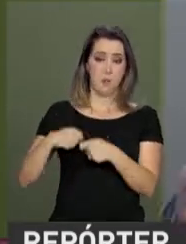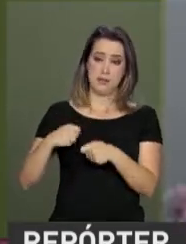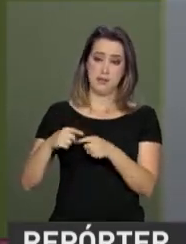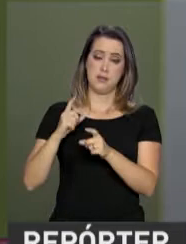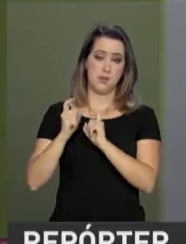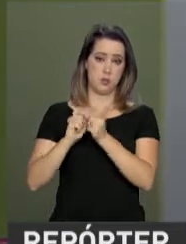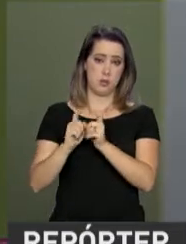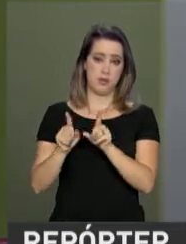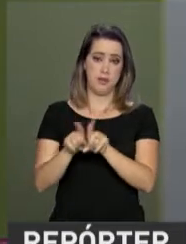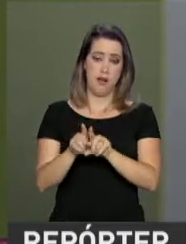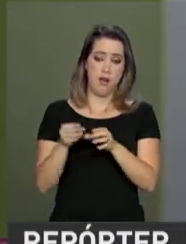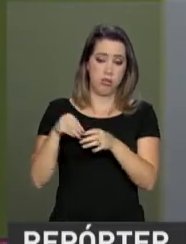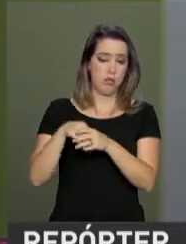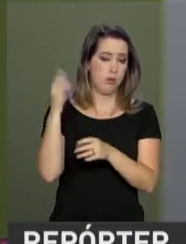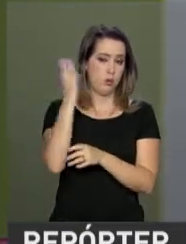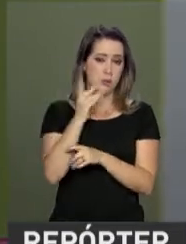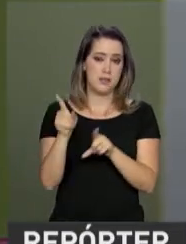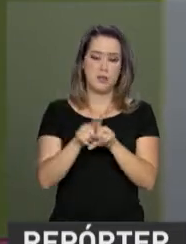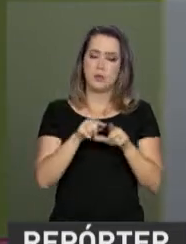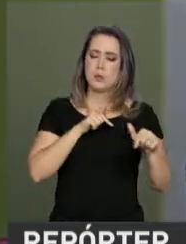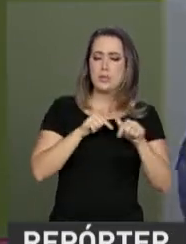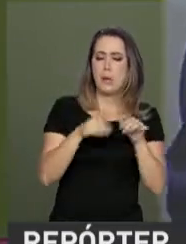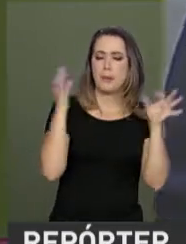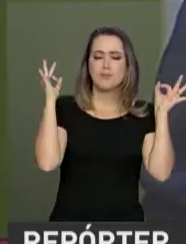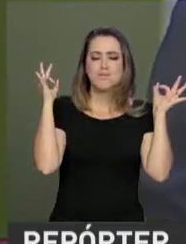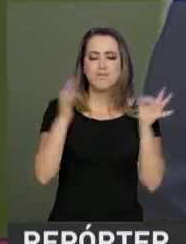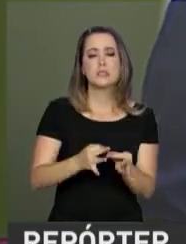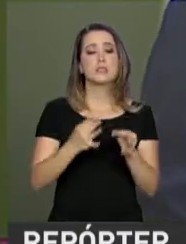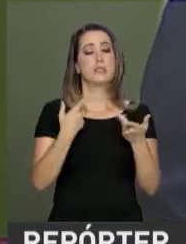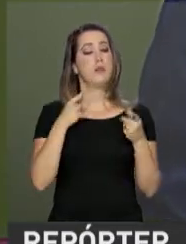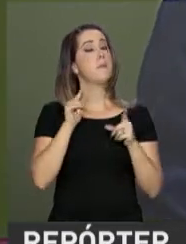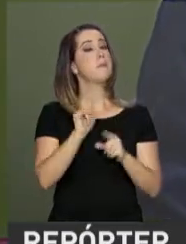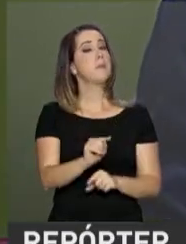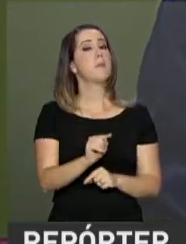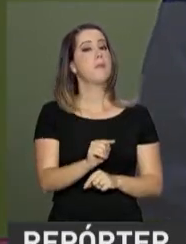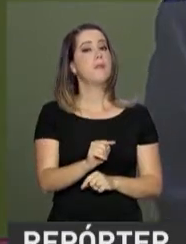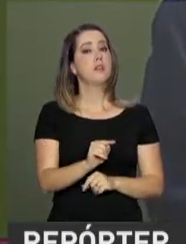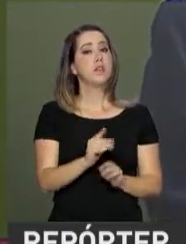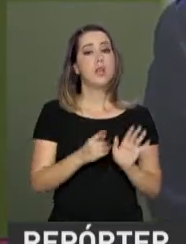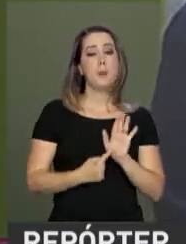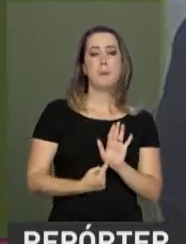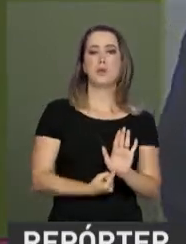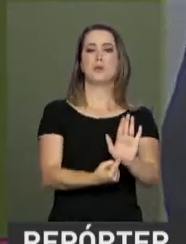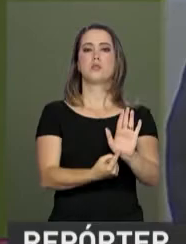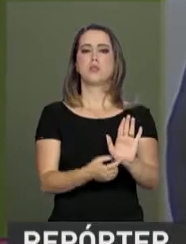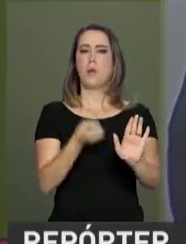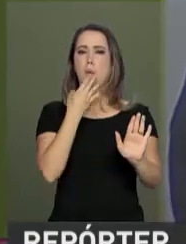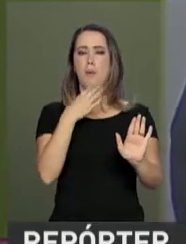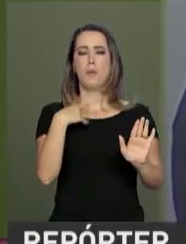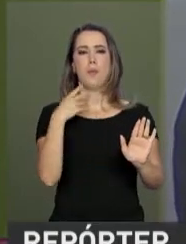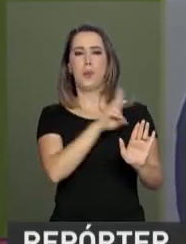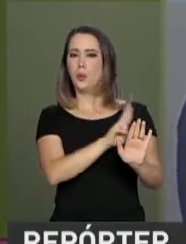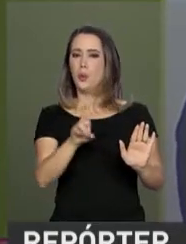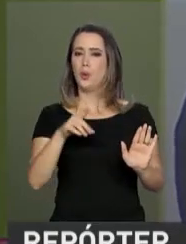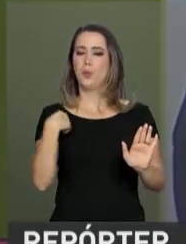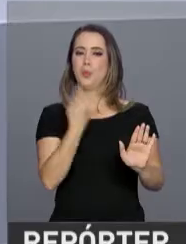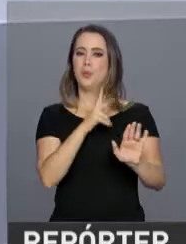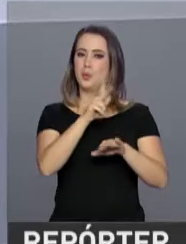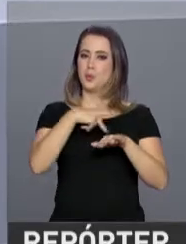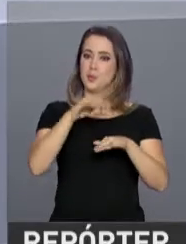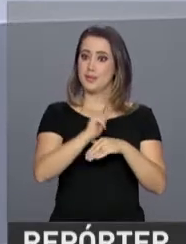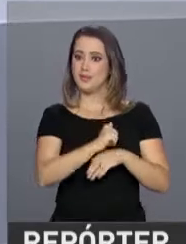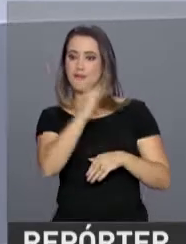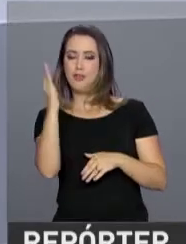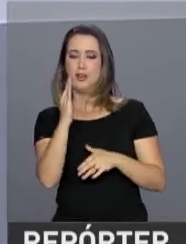administração pública interna tem uma tarefa extraordinária que é revelar o bom nome do nosso país aí fora